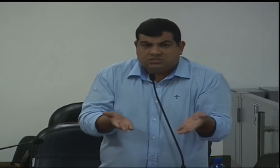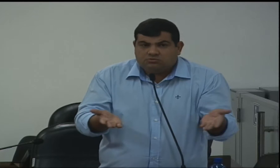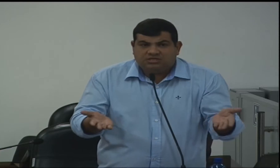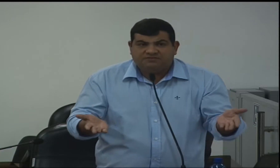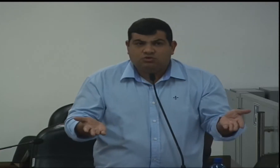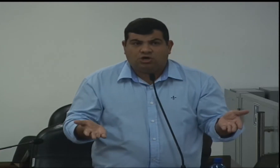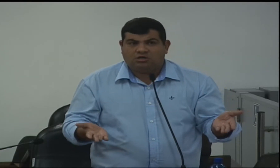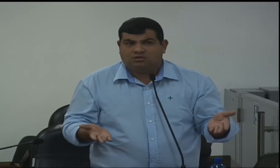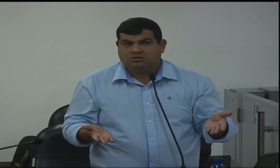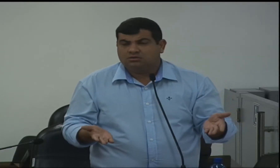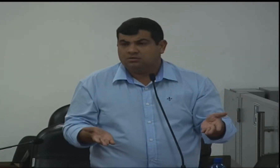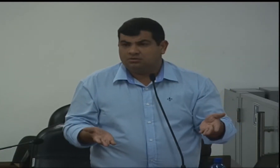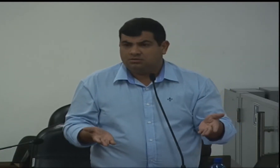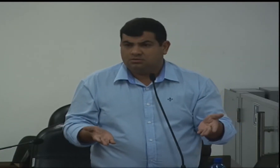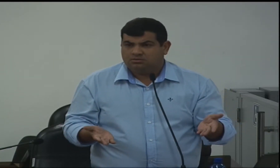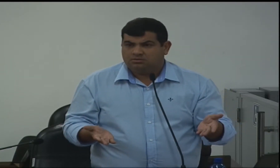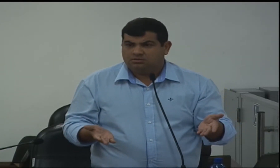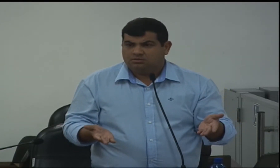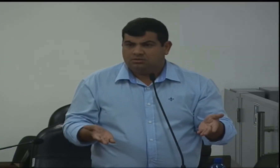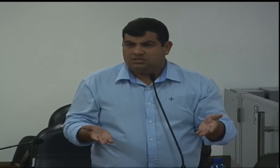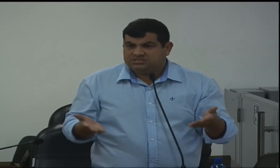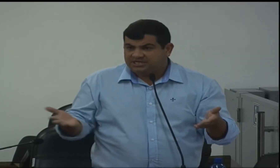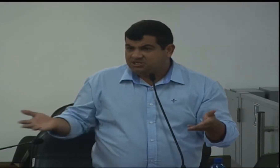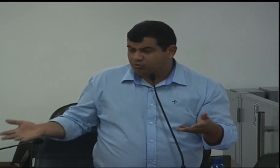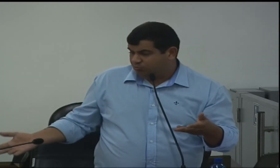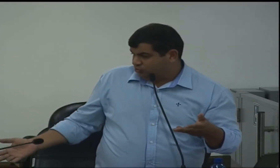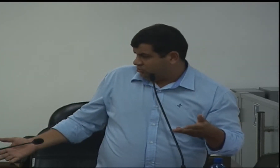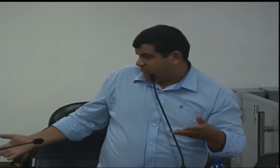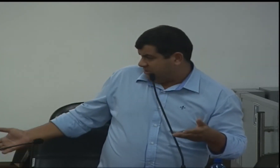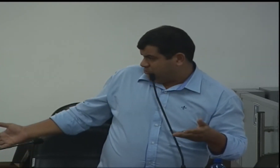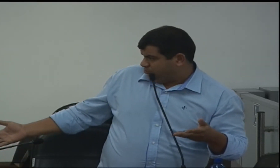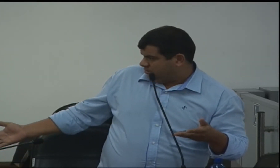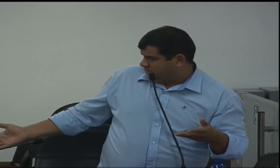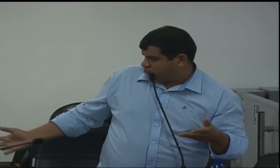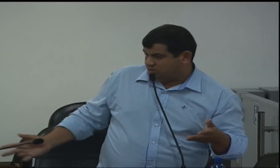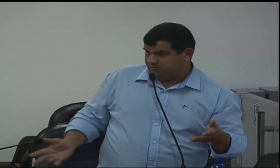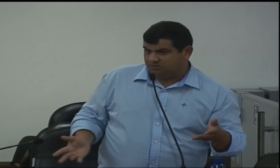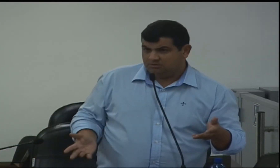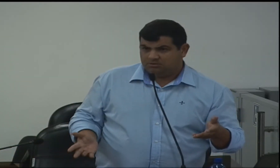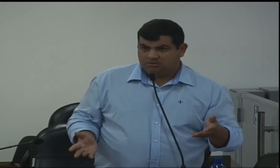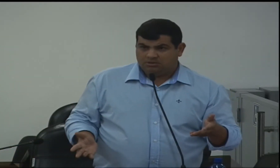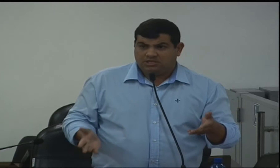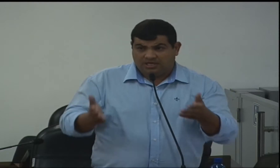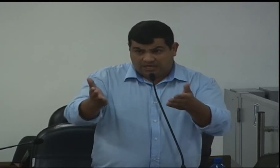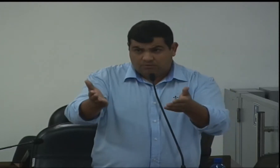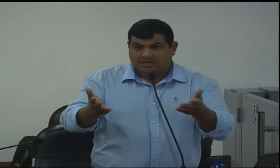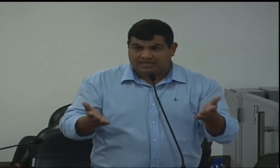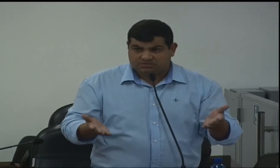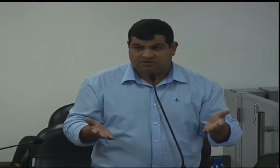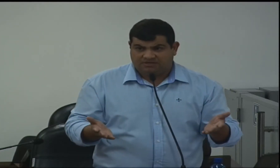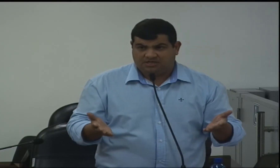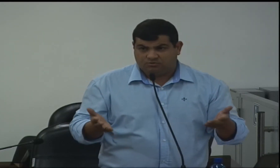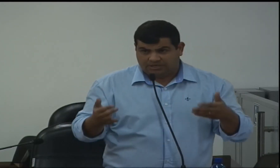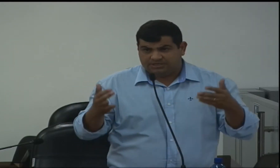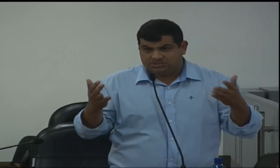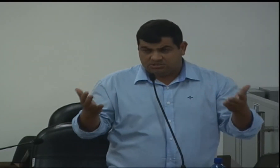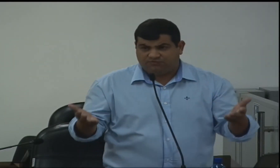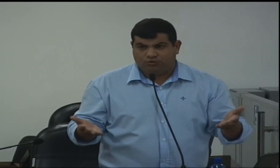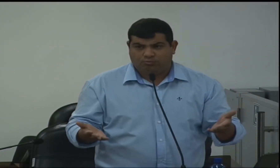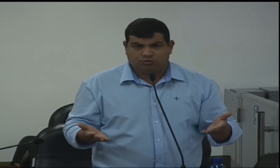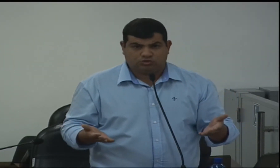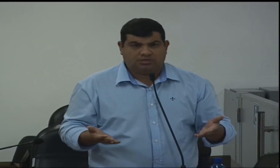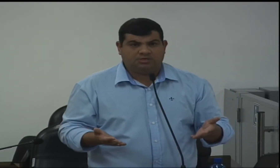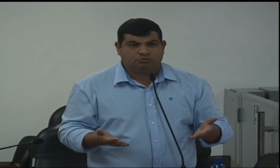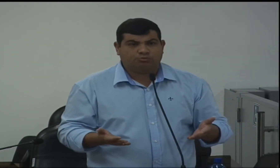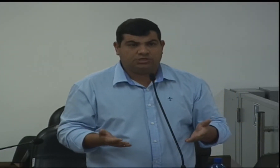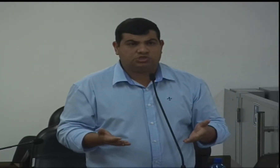O bandido não teve dó. E seja por posicionamento político, Lemão, que era o caso da vereadora, acredito que